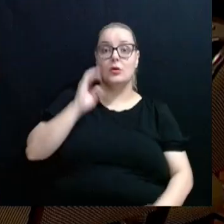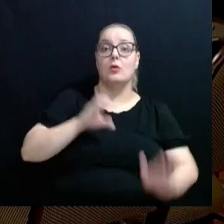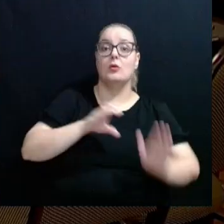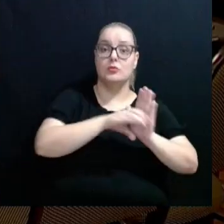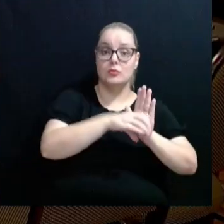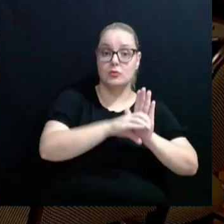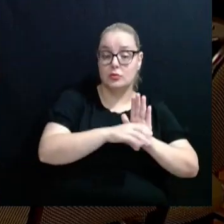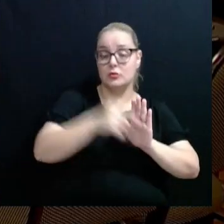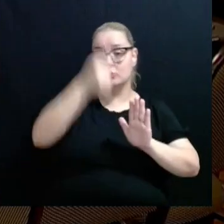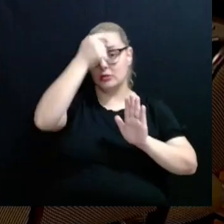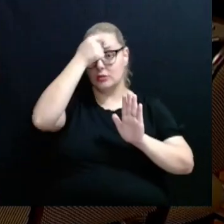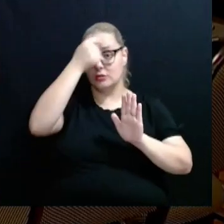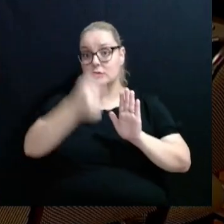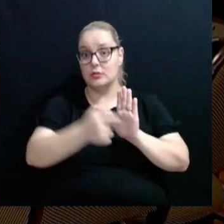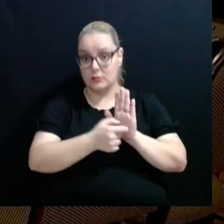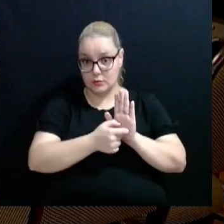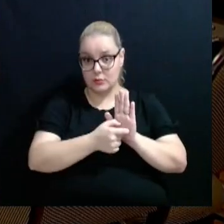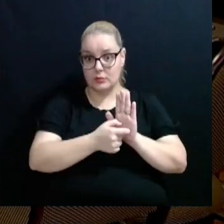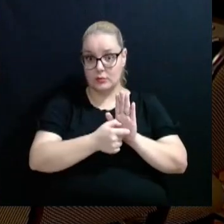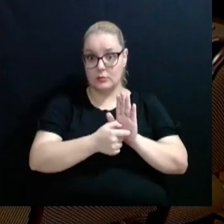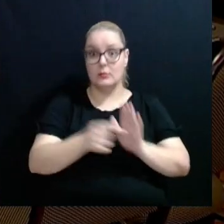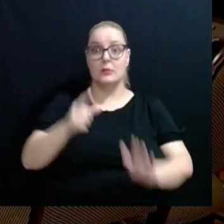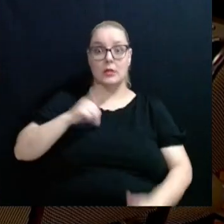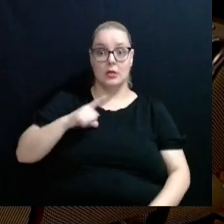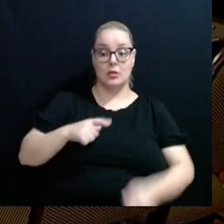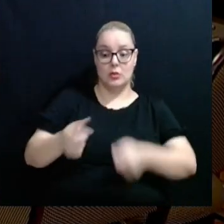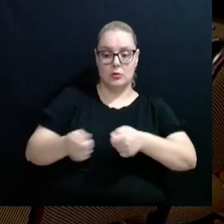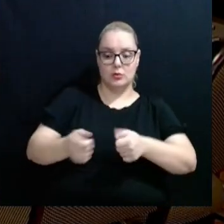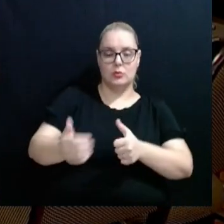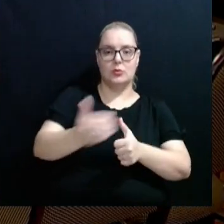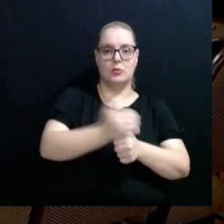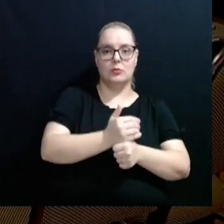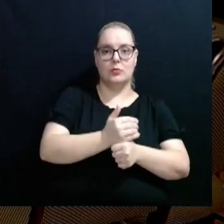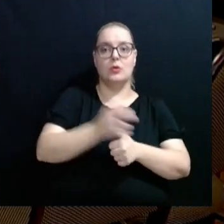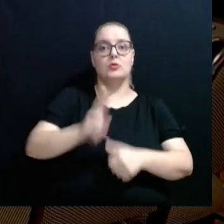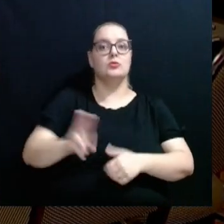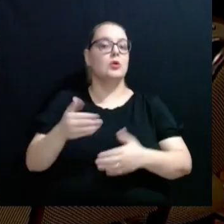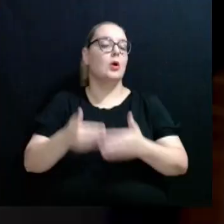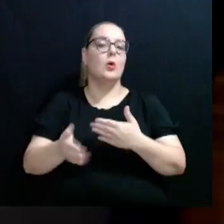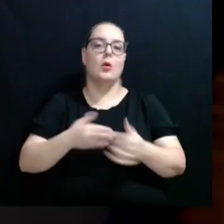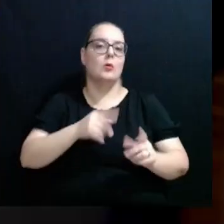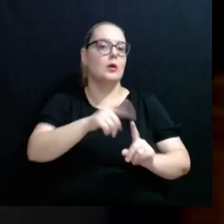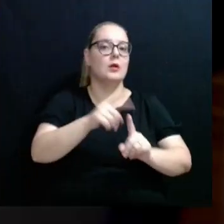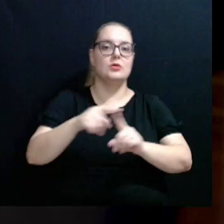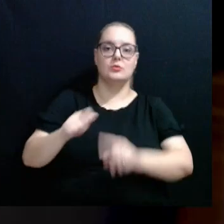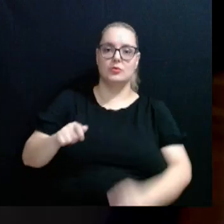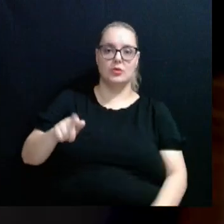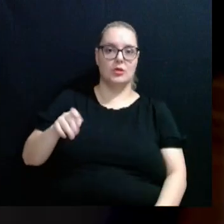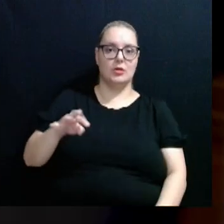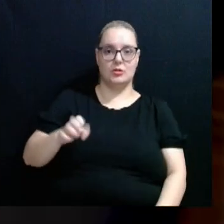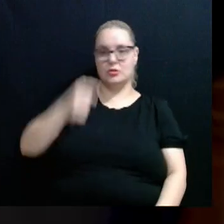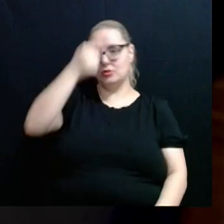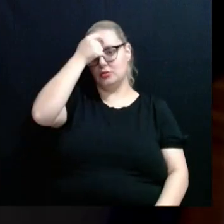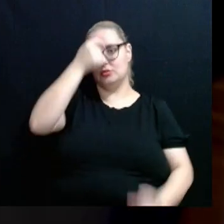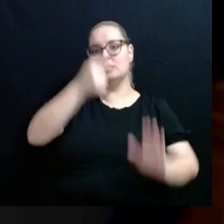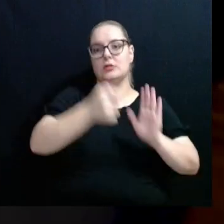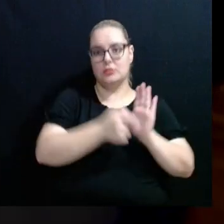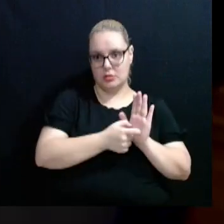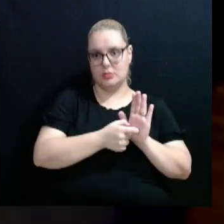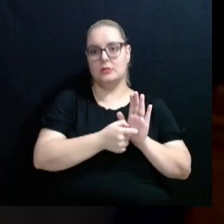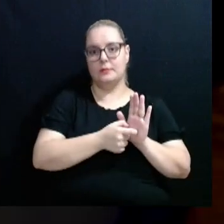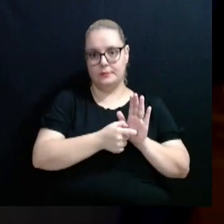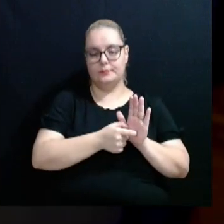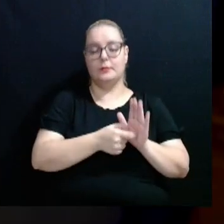artificial para que elas tenham um domínio de manusear qualquer tipo de agente de inteligência. A gente vê que hoje em dia tem